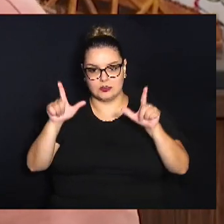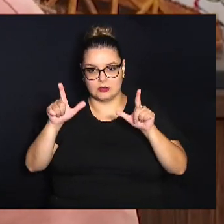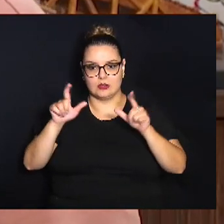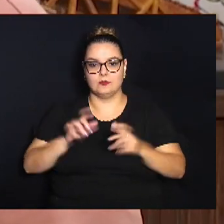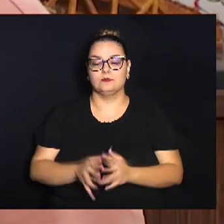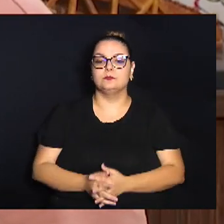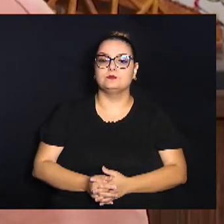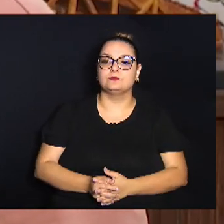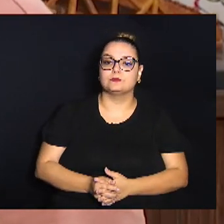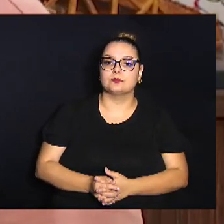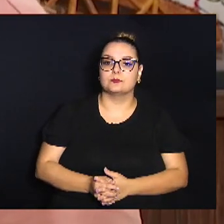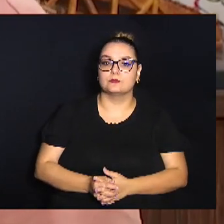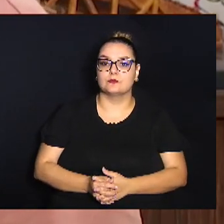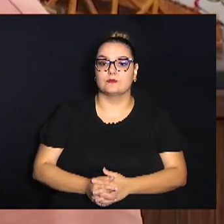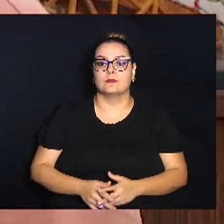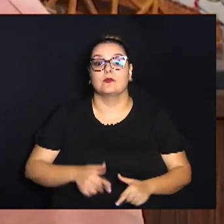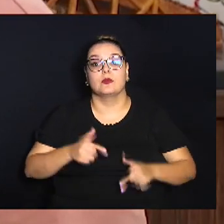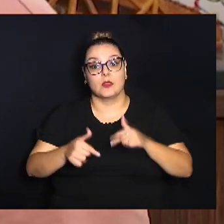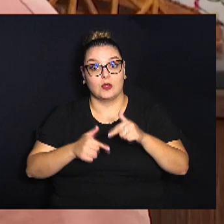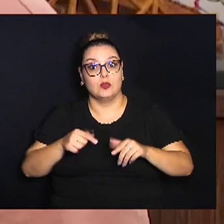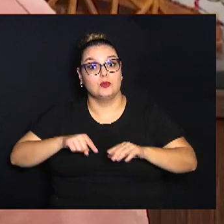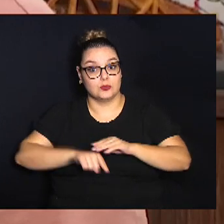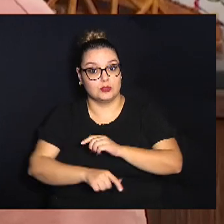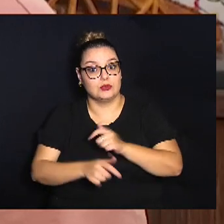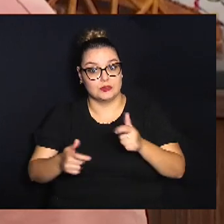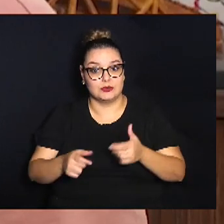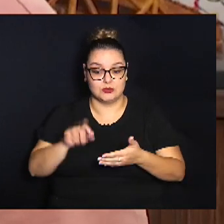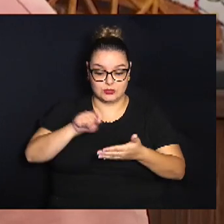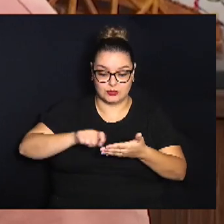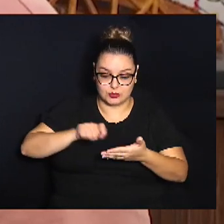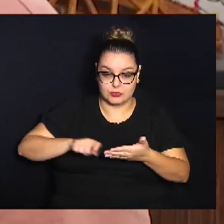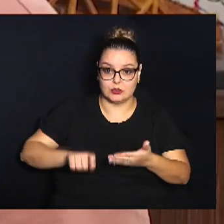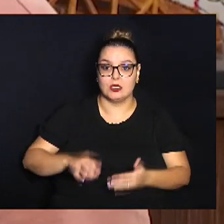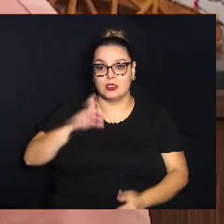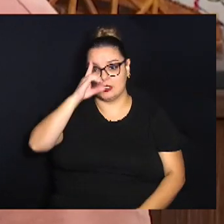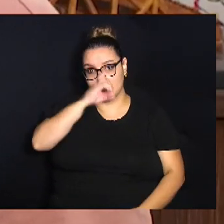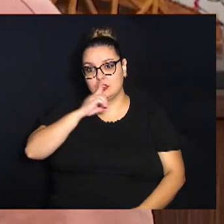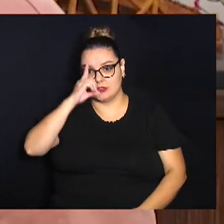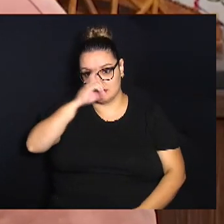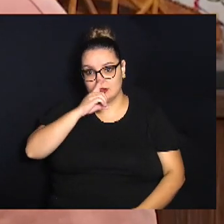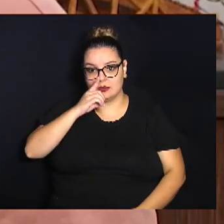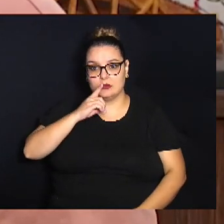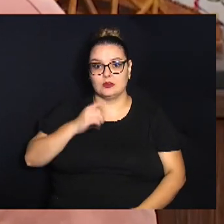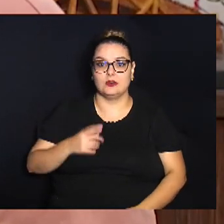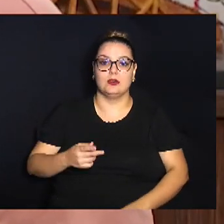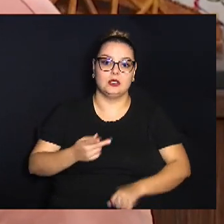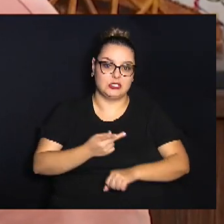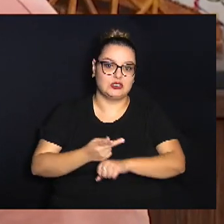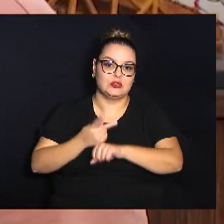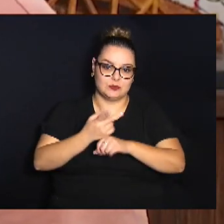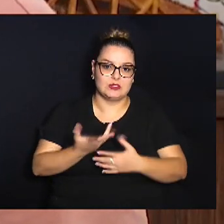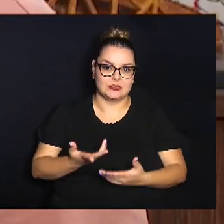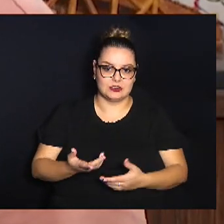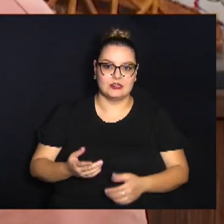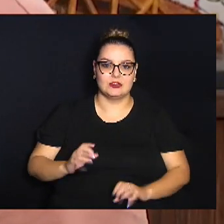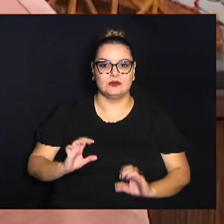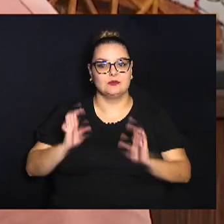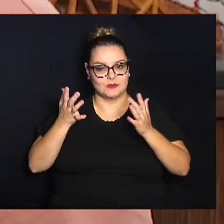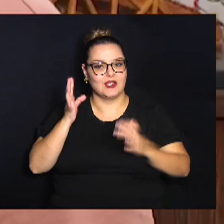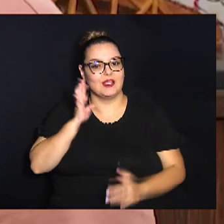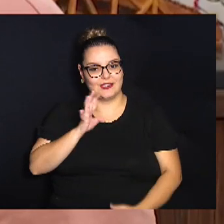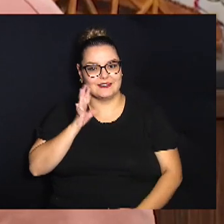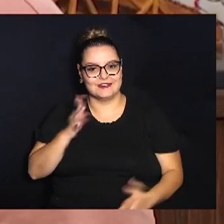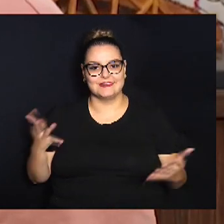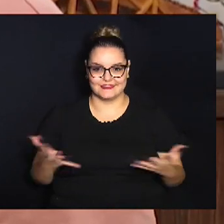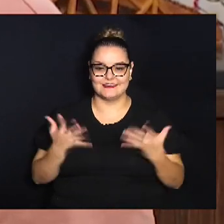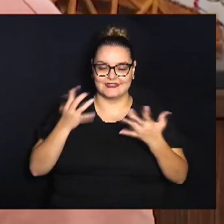viramos um trabalho super intensivo de corrigir essas provas. No domingo tem a cerimônia de premiação, que tem sido uma cerimônia muito bacana, muito